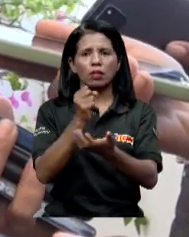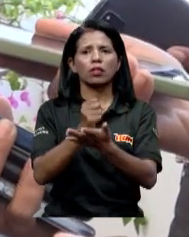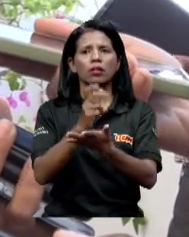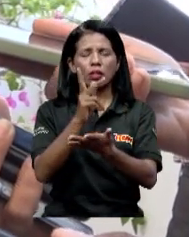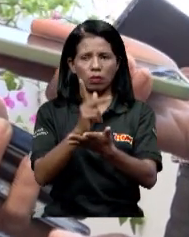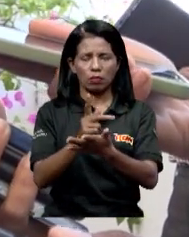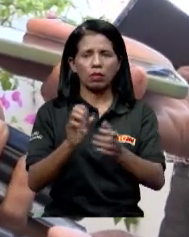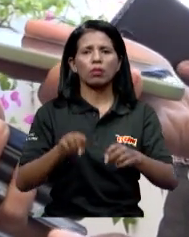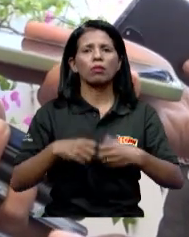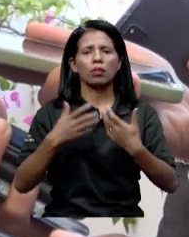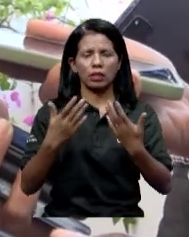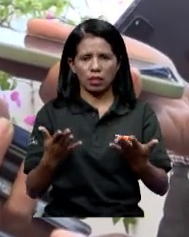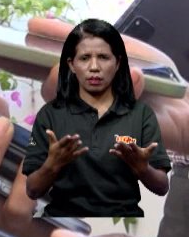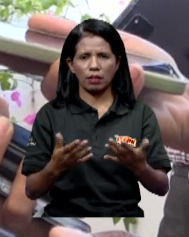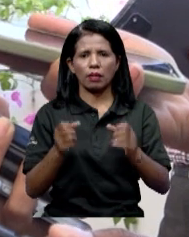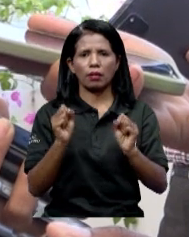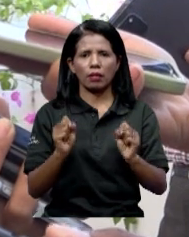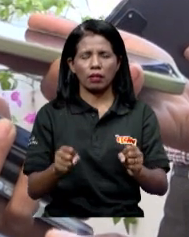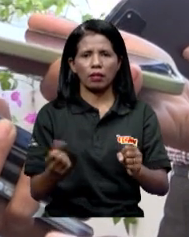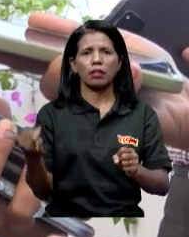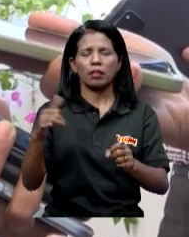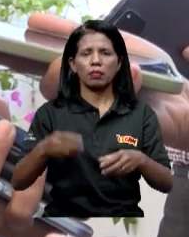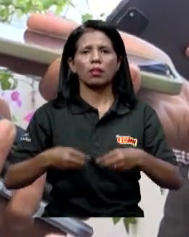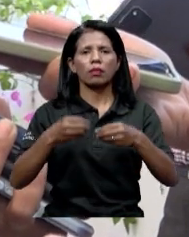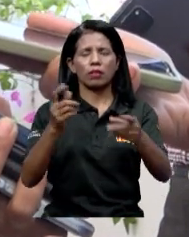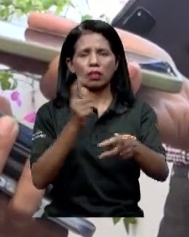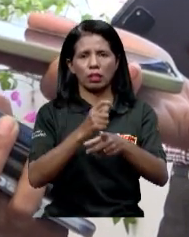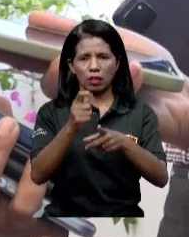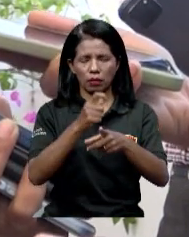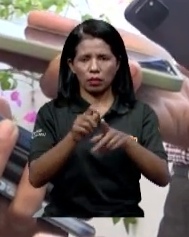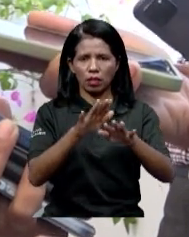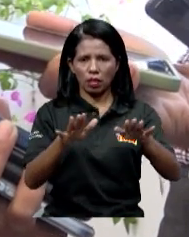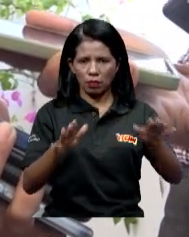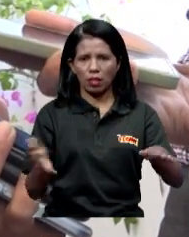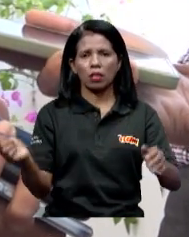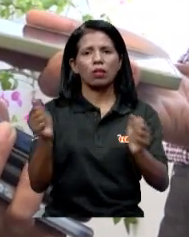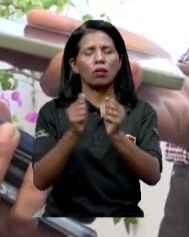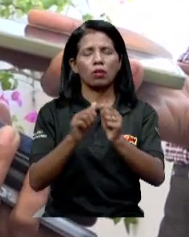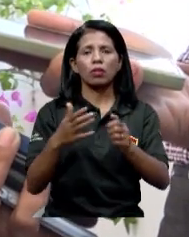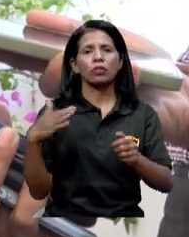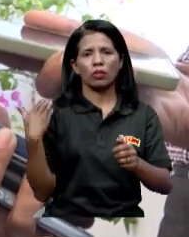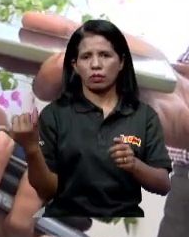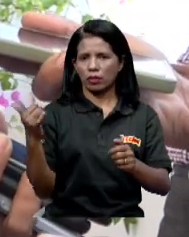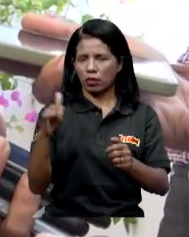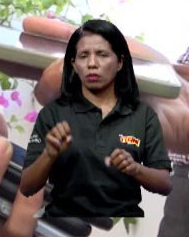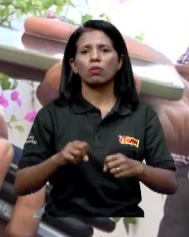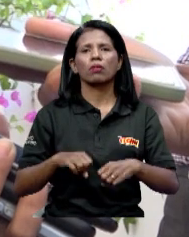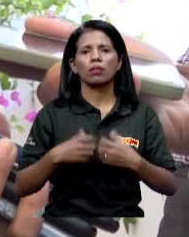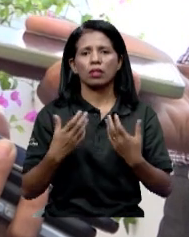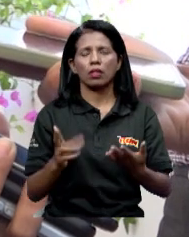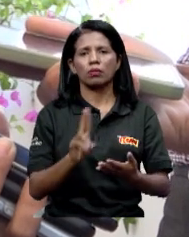tu belo unsa sira belo for treinamento para lavar e cozar e sira a tu belo unsa usa internet hoje